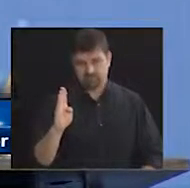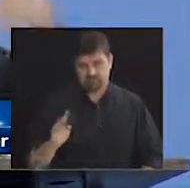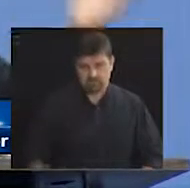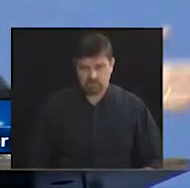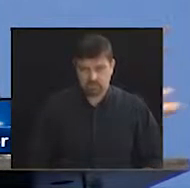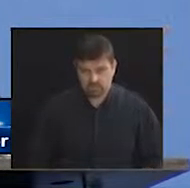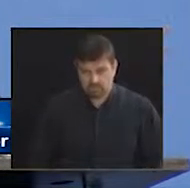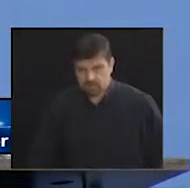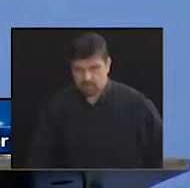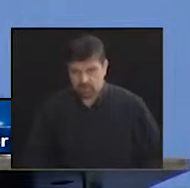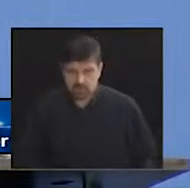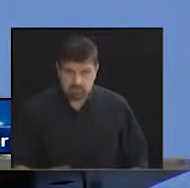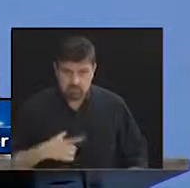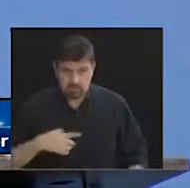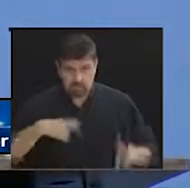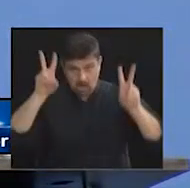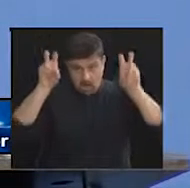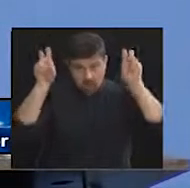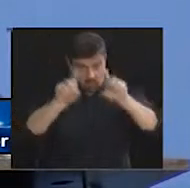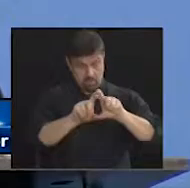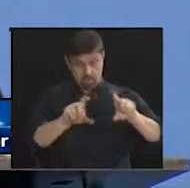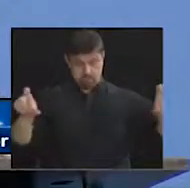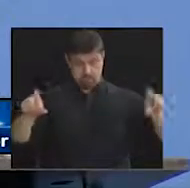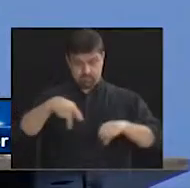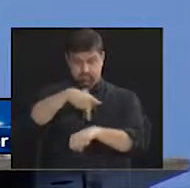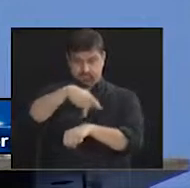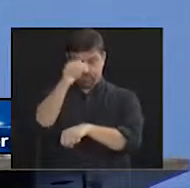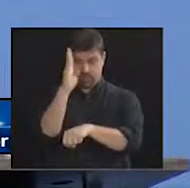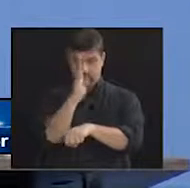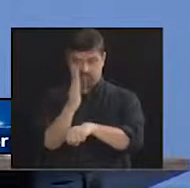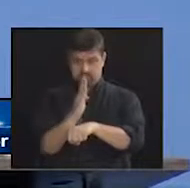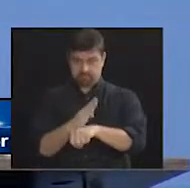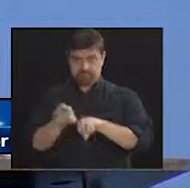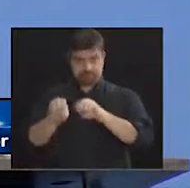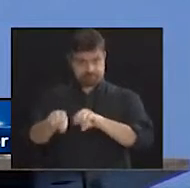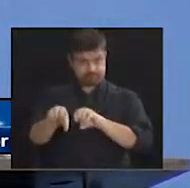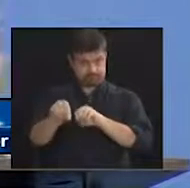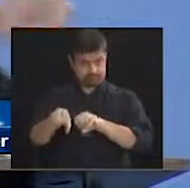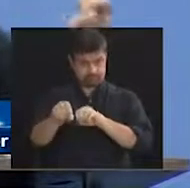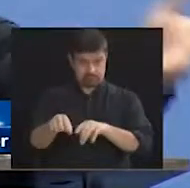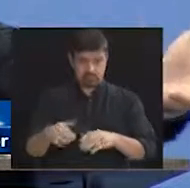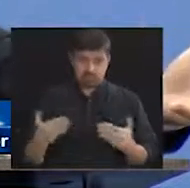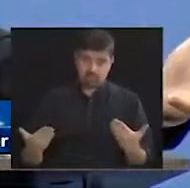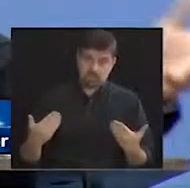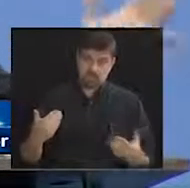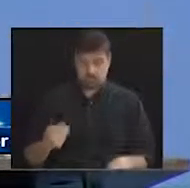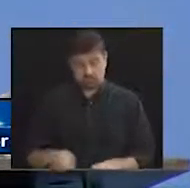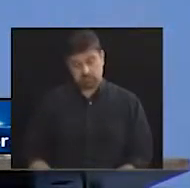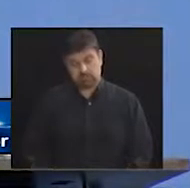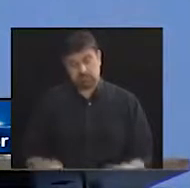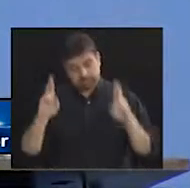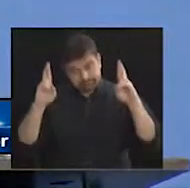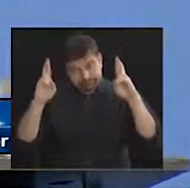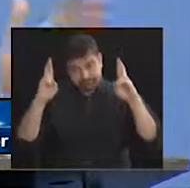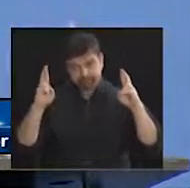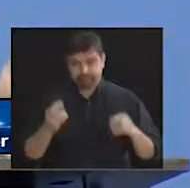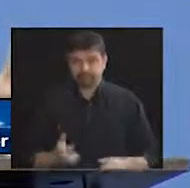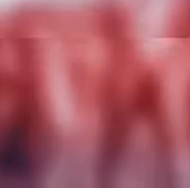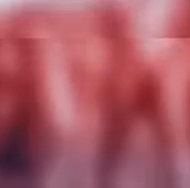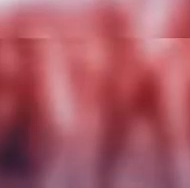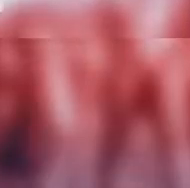ao ponto de usar o tema por uma pátria educadora então o mínimo que se espera é que não se cortasse as verbas para a educação